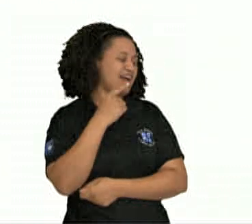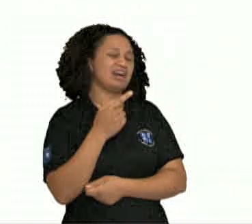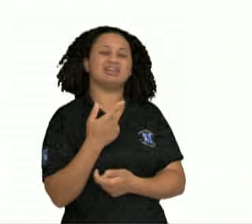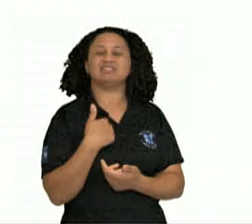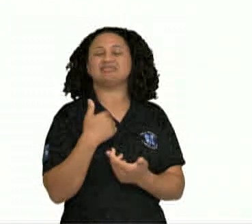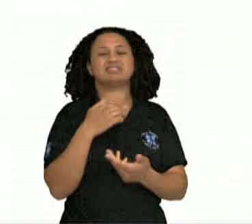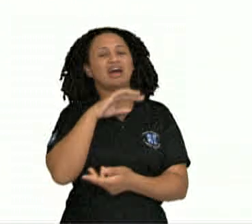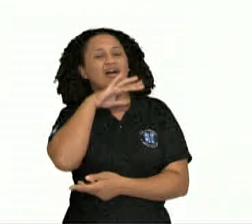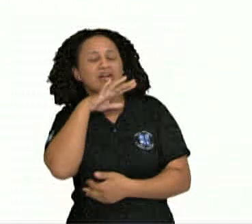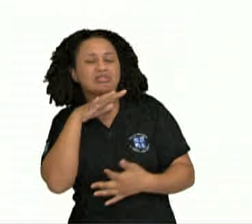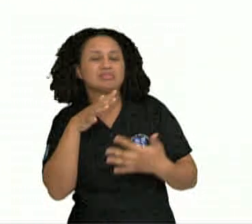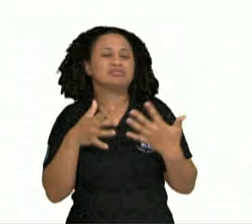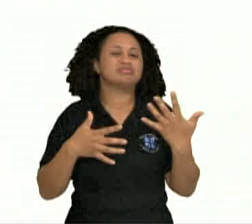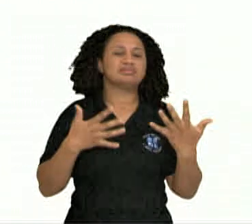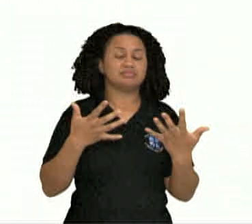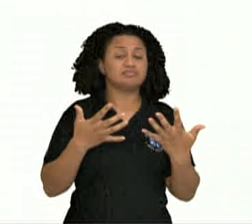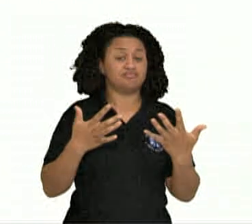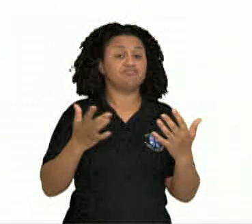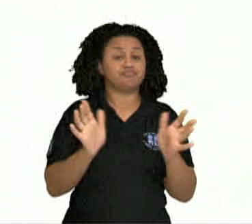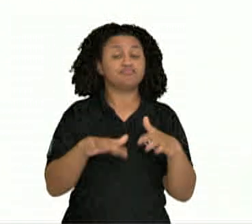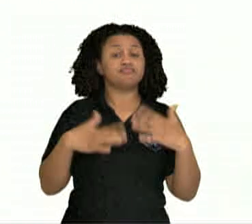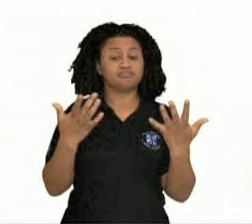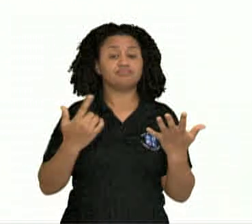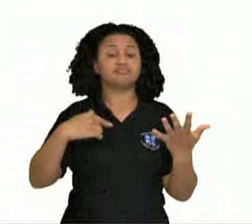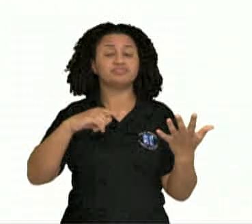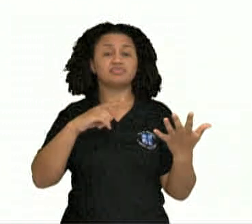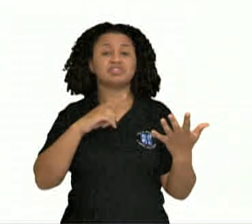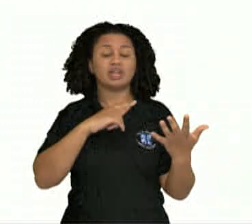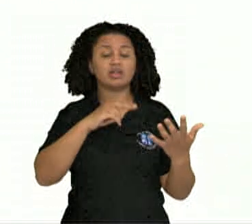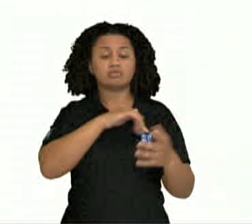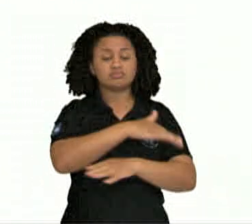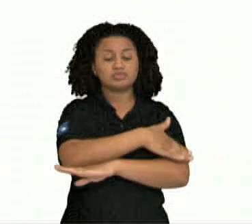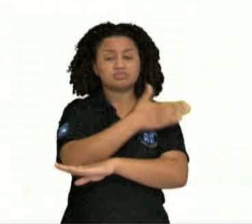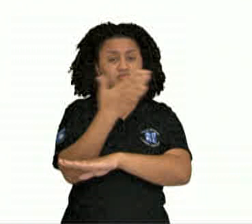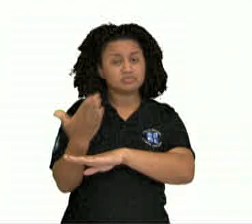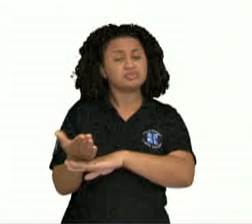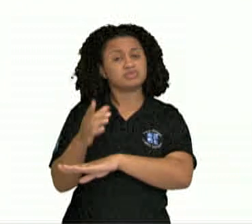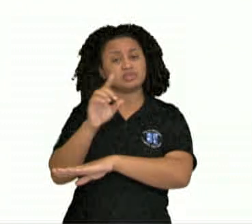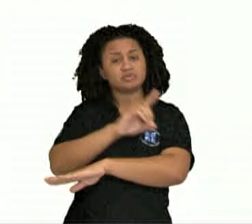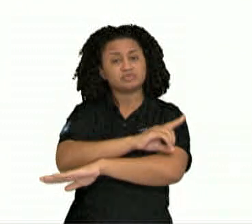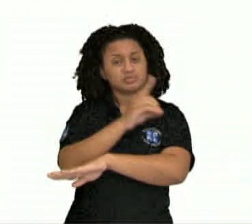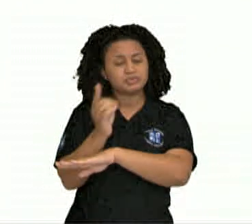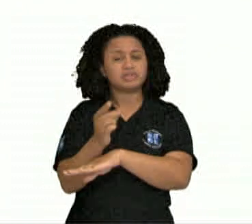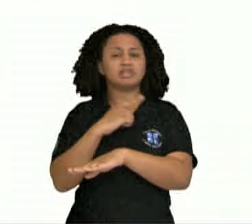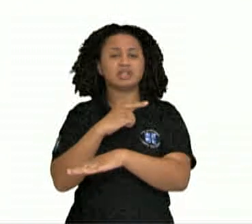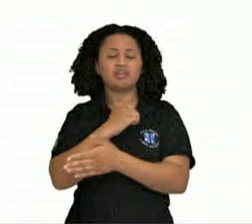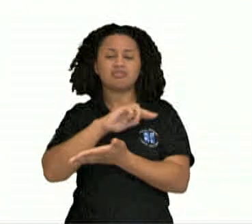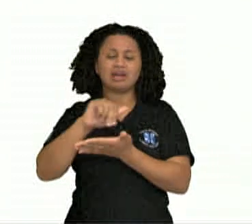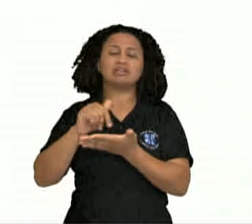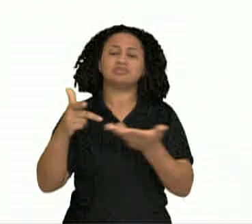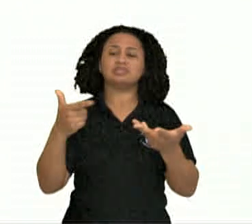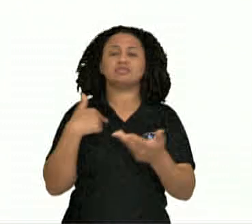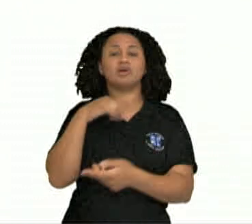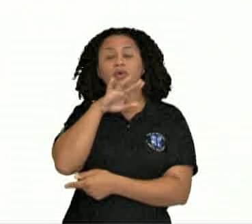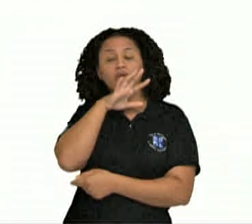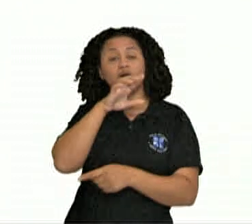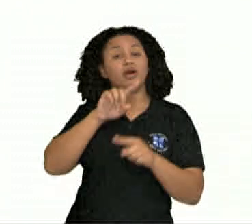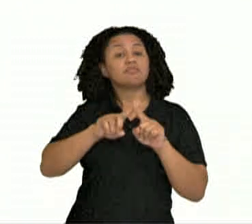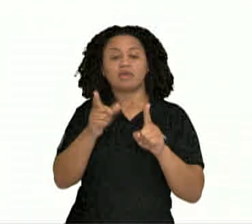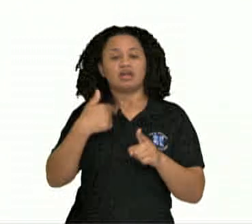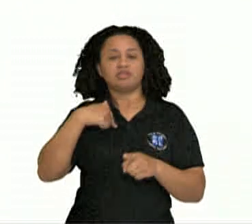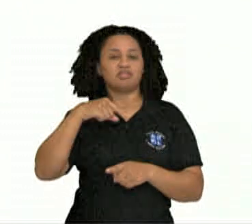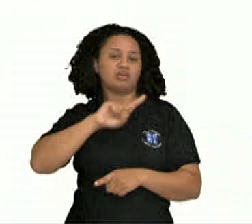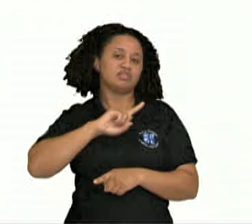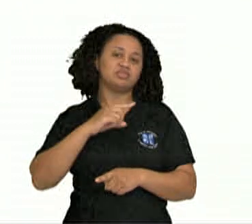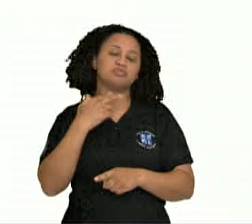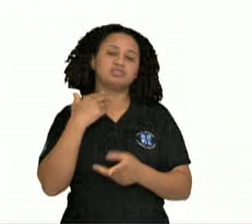dá, tá ruim, né? Então, a gente tem, durante o nosso dia mesmo, surgem várias mensagens negativas, mas não devemos